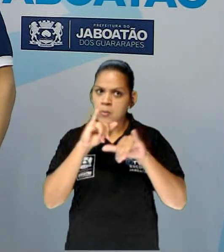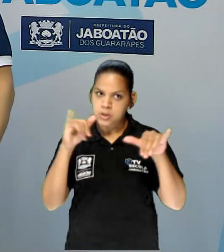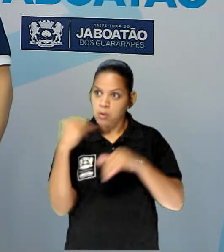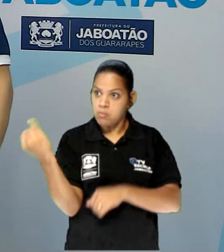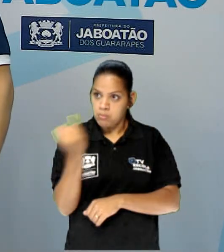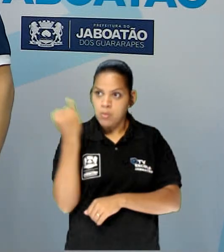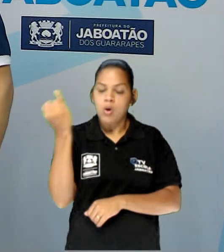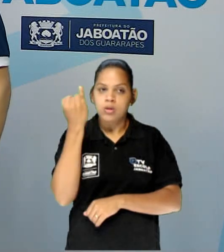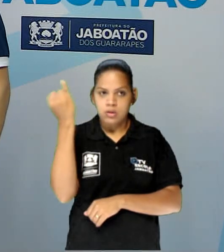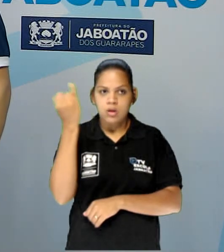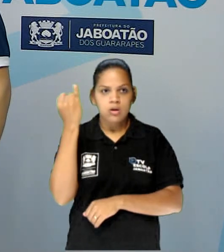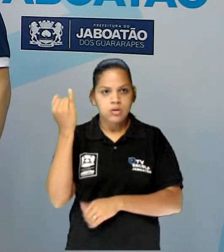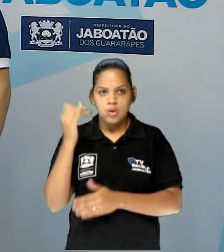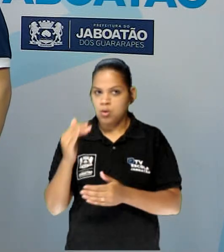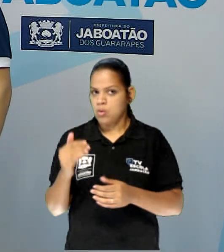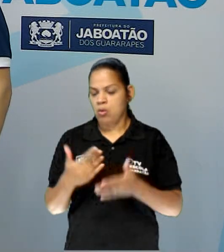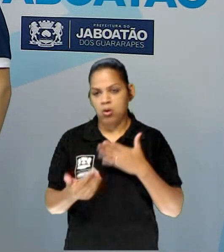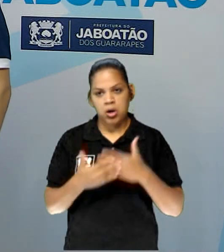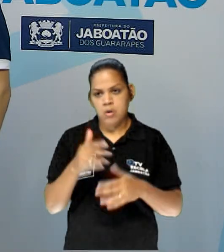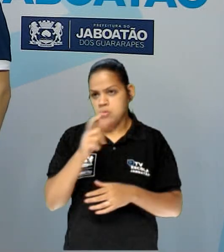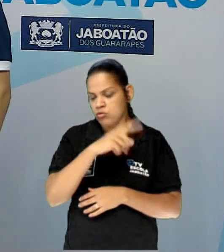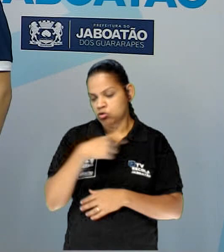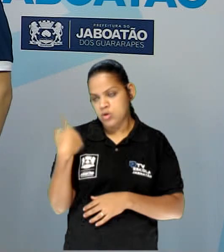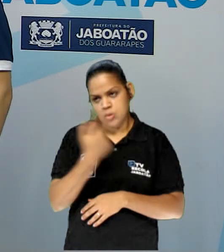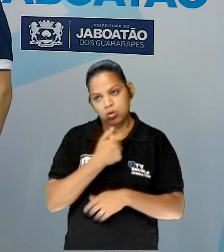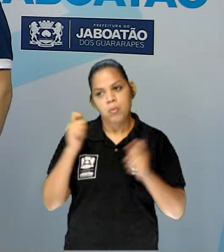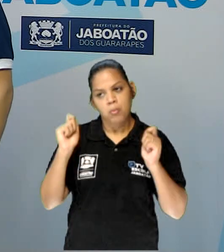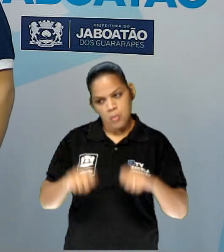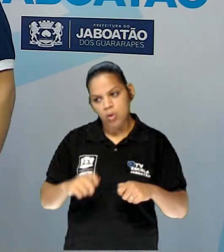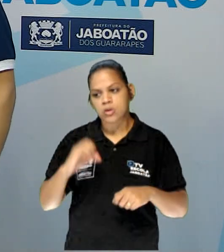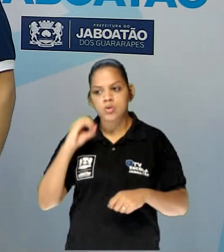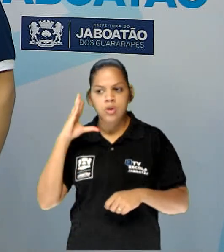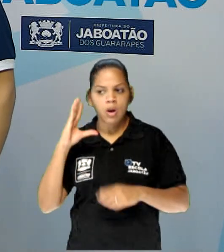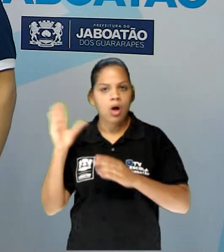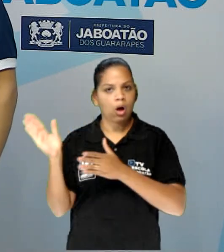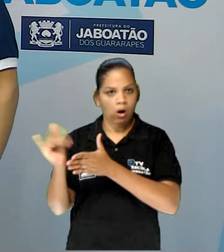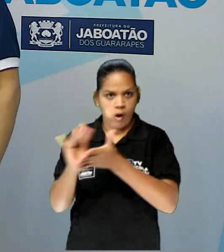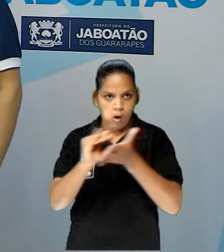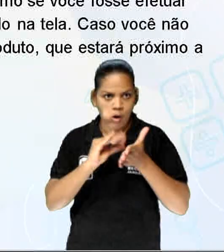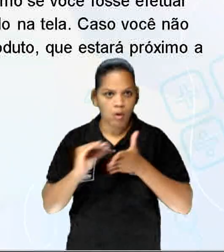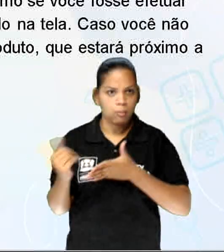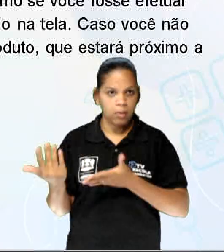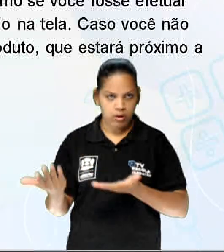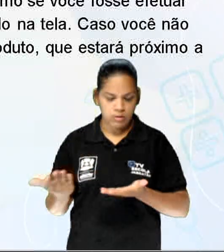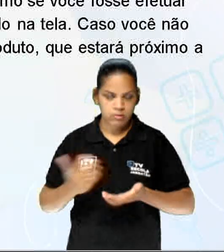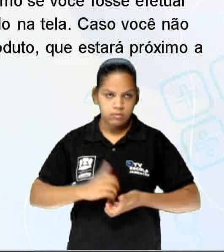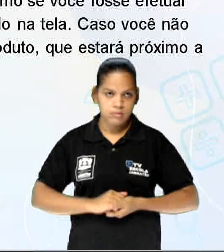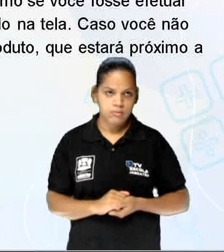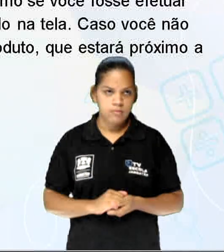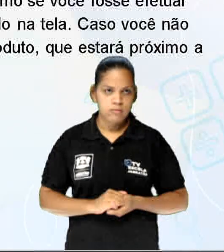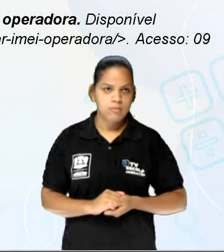infelizmente, pode passar por algo assim. Bom, então vamos agora para a questão. Olha só.